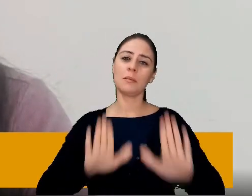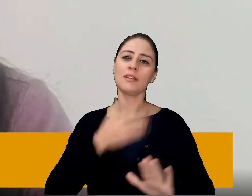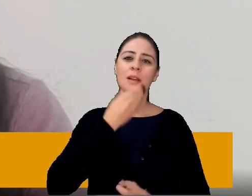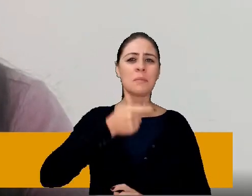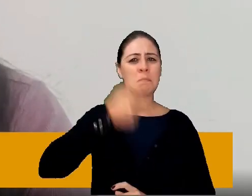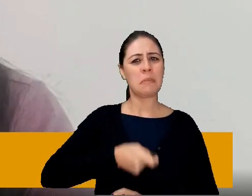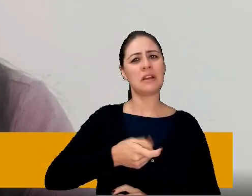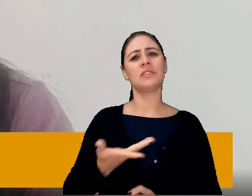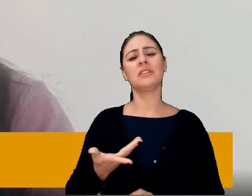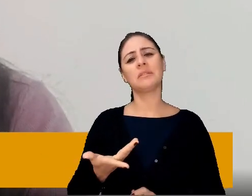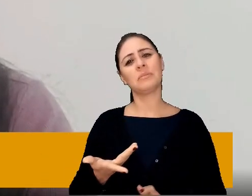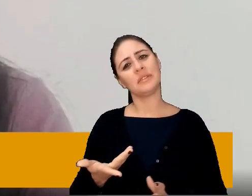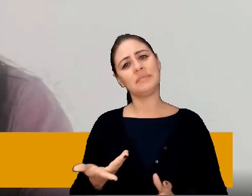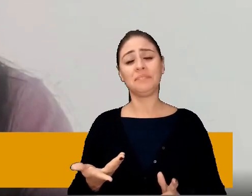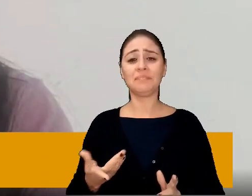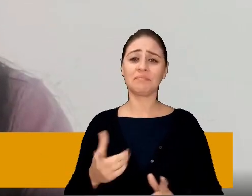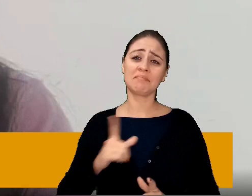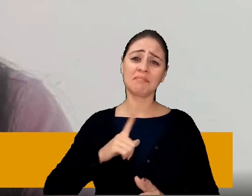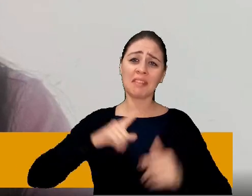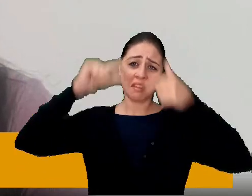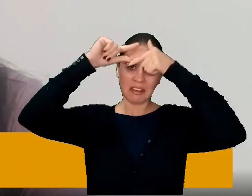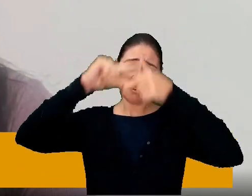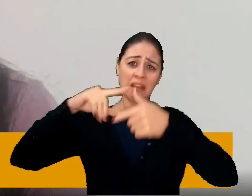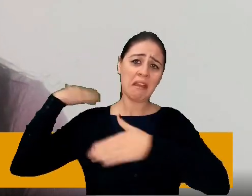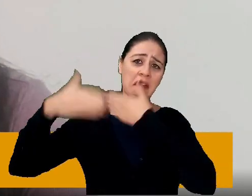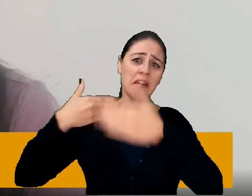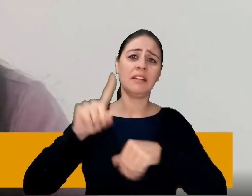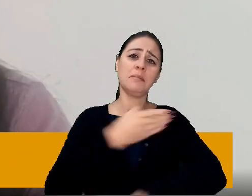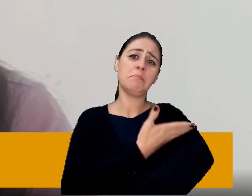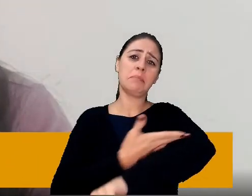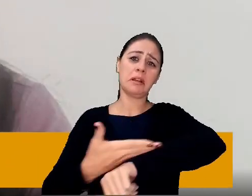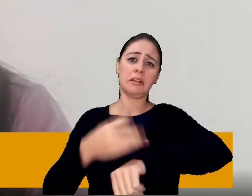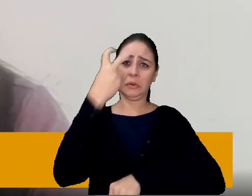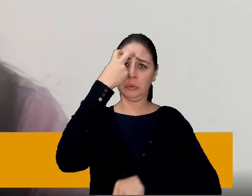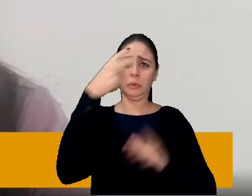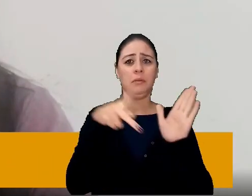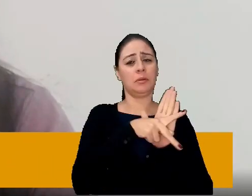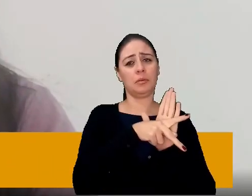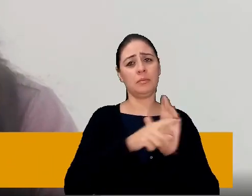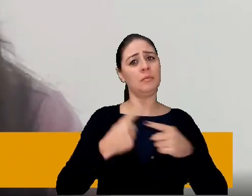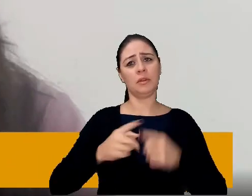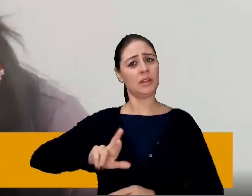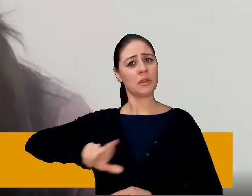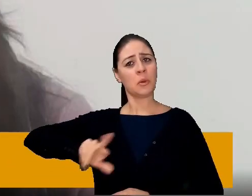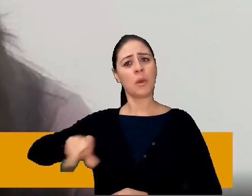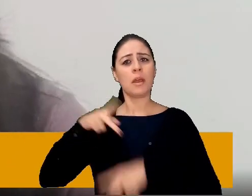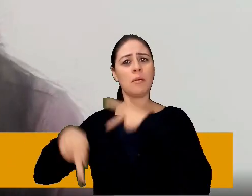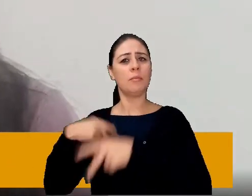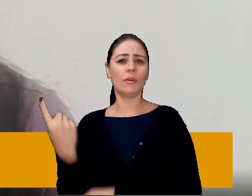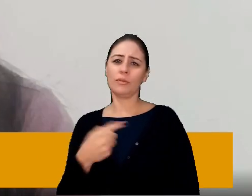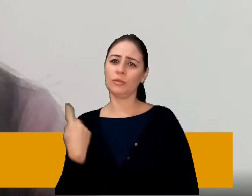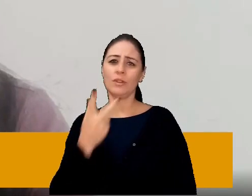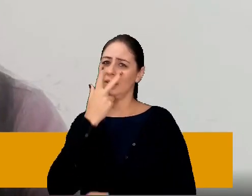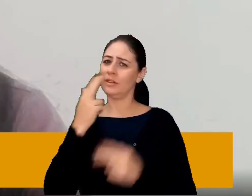esse machismo, ele é uma herança branca, porque ele não é do nosso